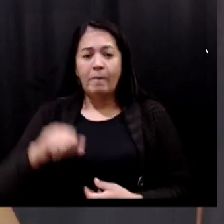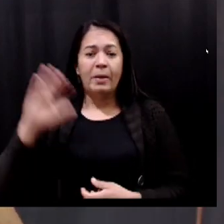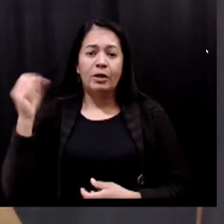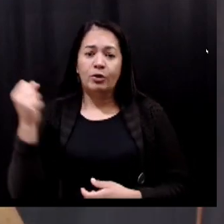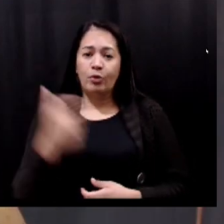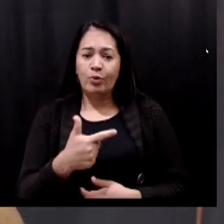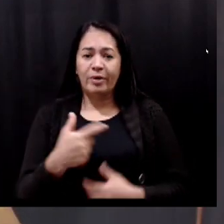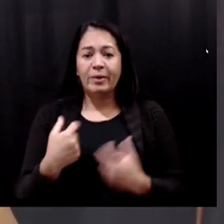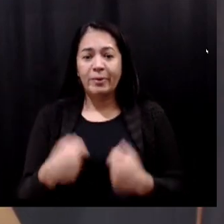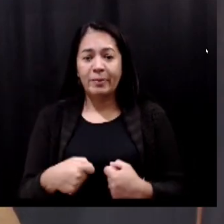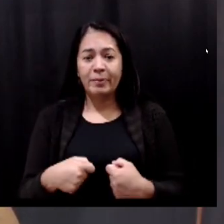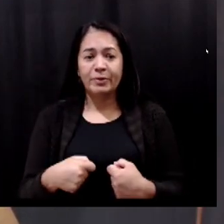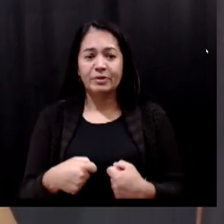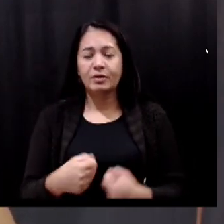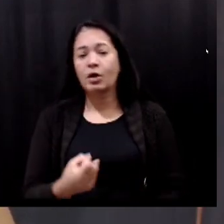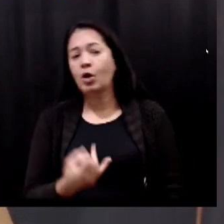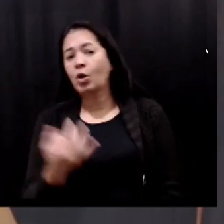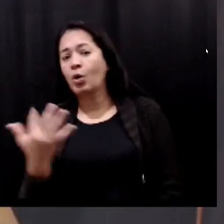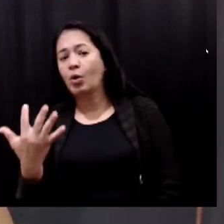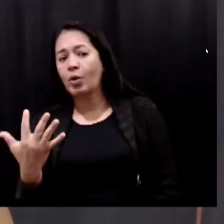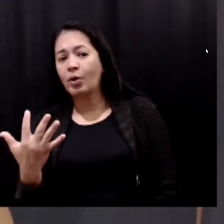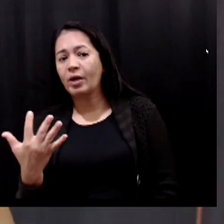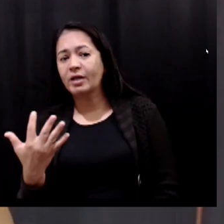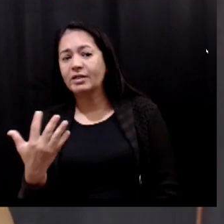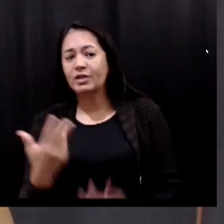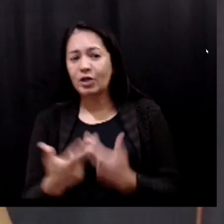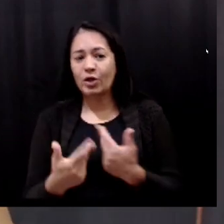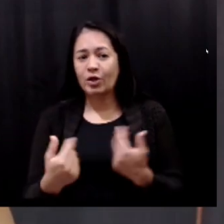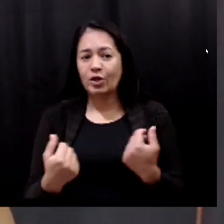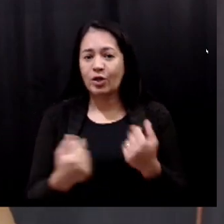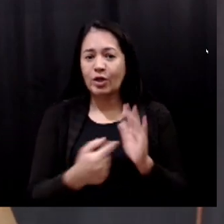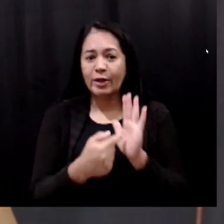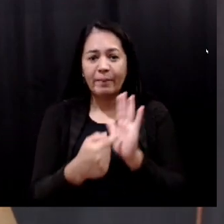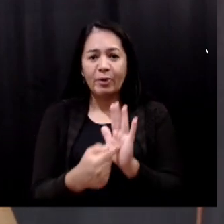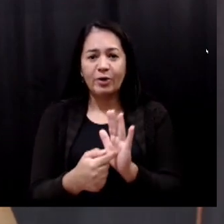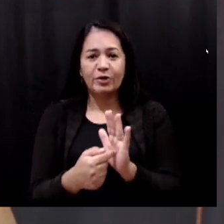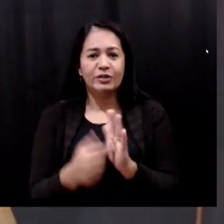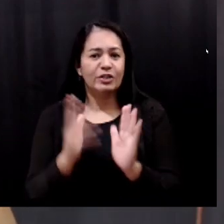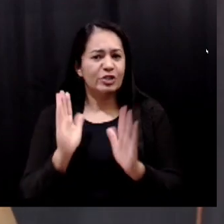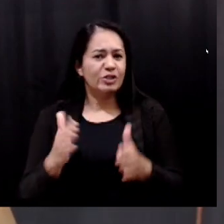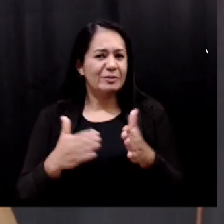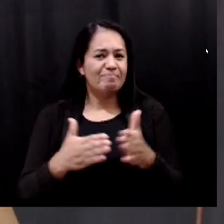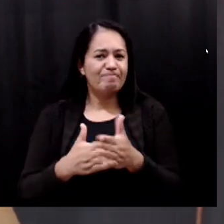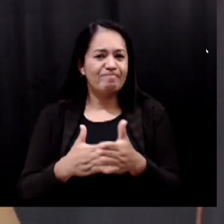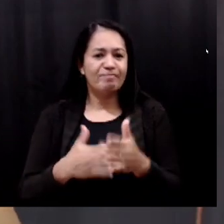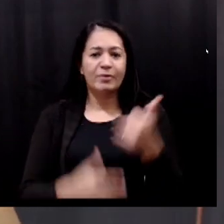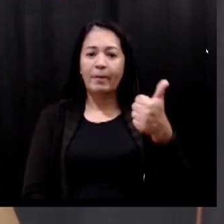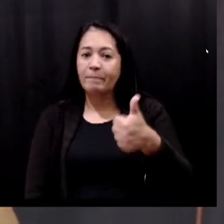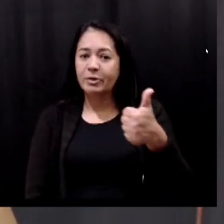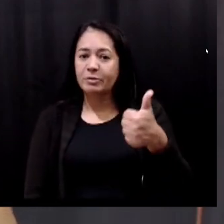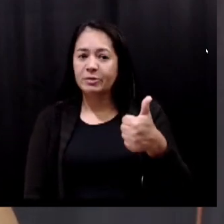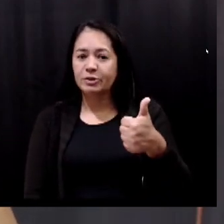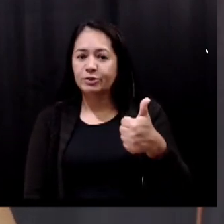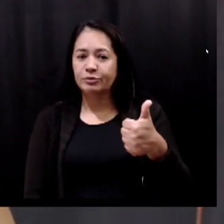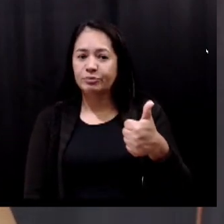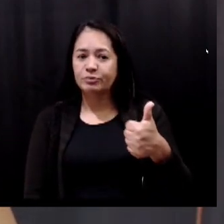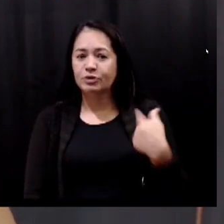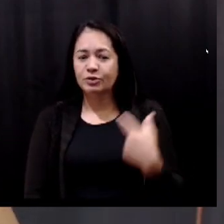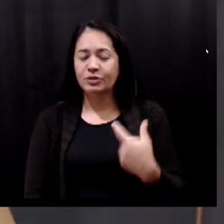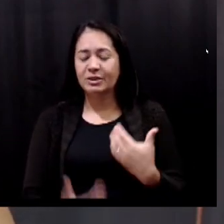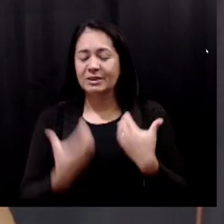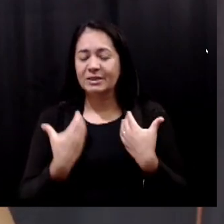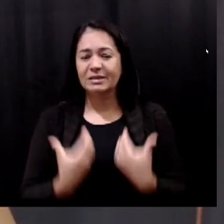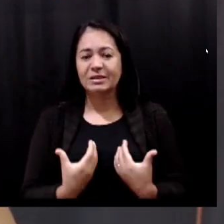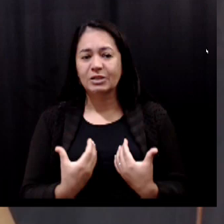perguntou quais são, então, as coisas que começam a pontuar que ali está demais, né? Primeiro, que a gente tem realmente uma sobrecarga e a pessoa ela vai